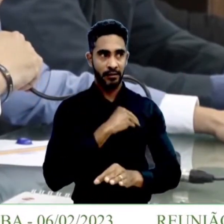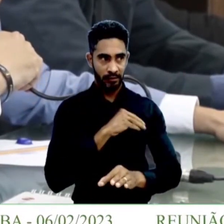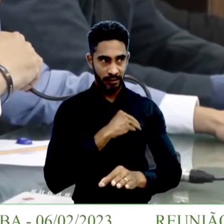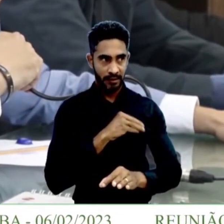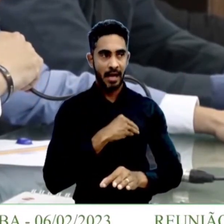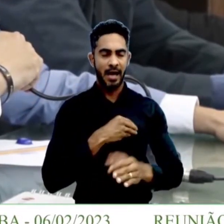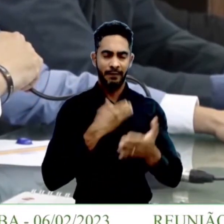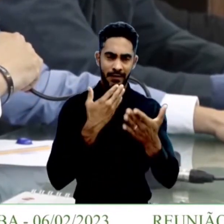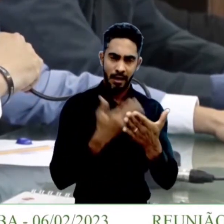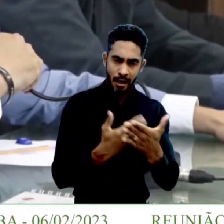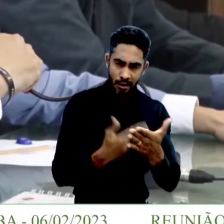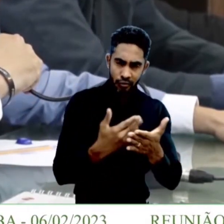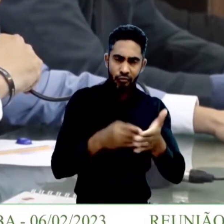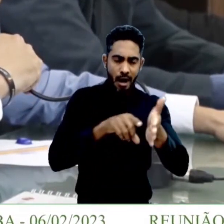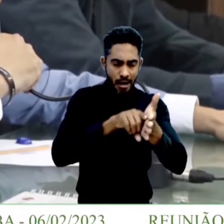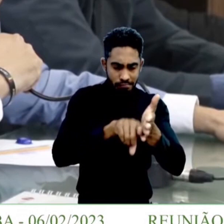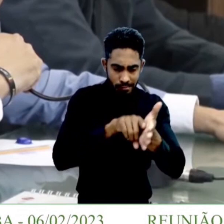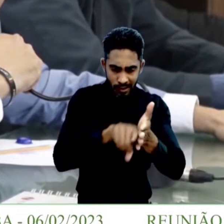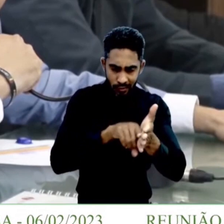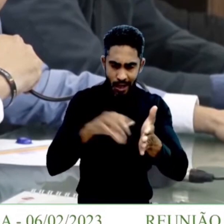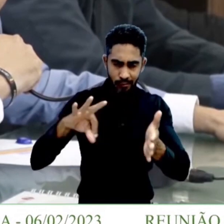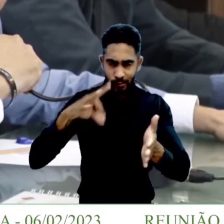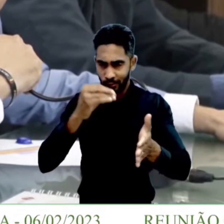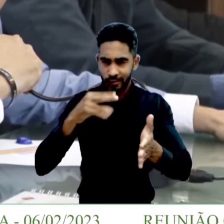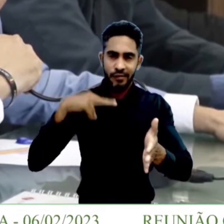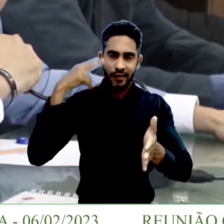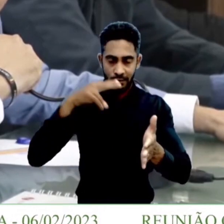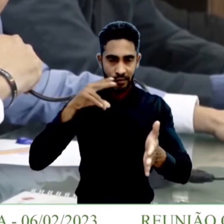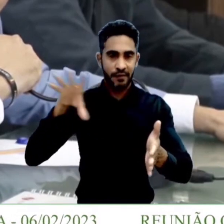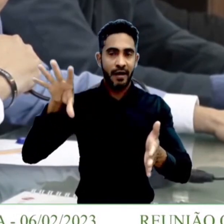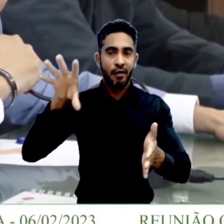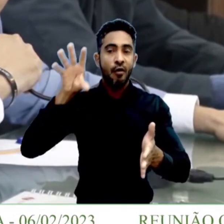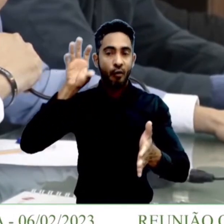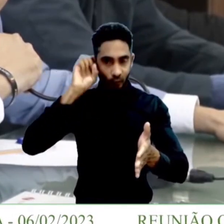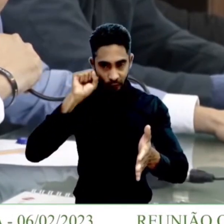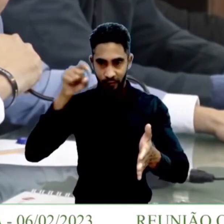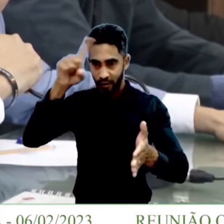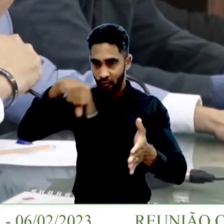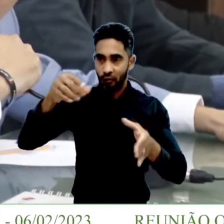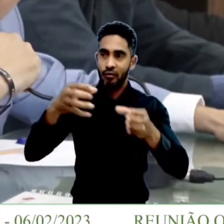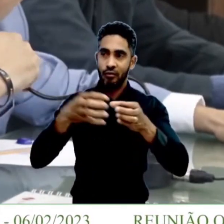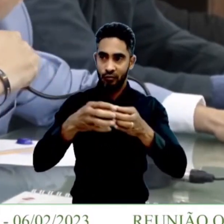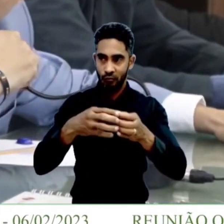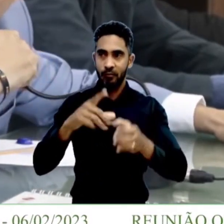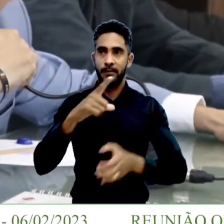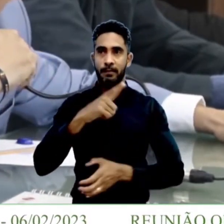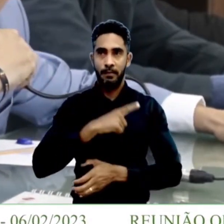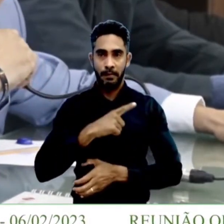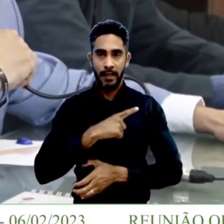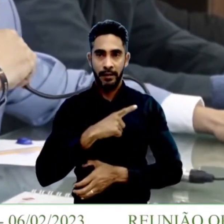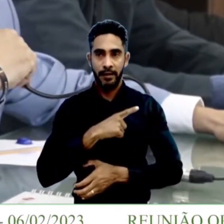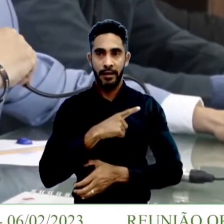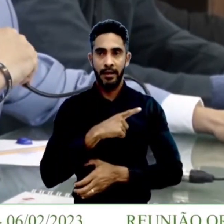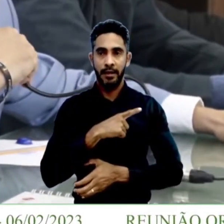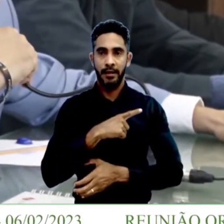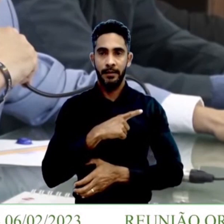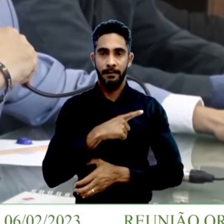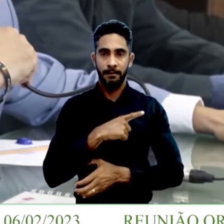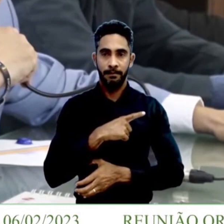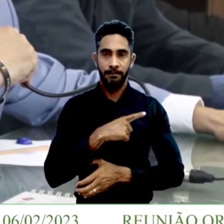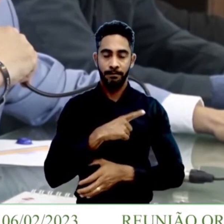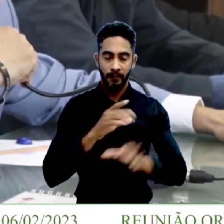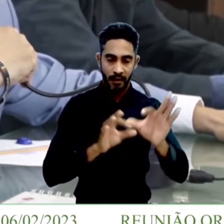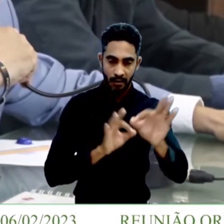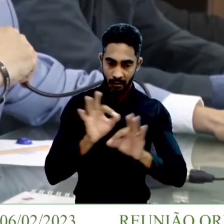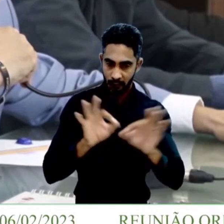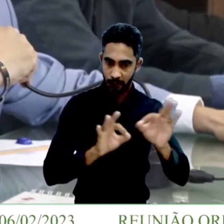bem estudado por todos os vereadores e a gente vai ouvir todas as classes para chegar, né, num plano de